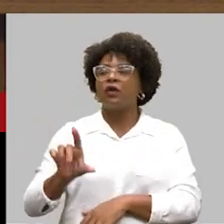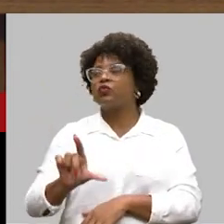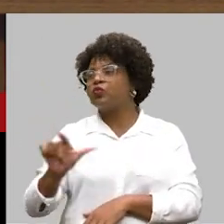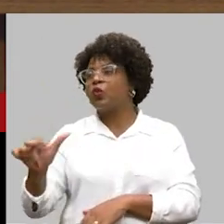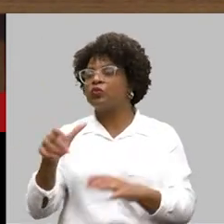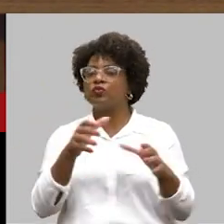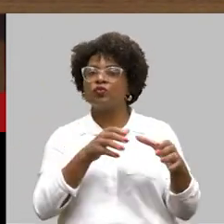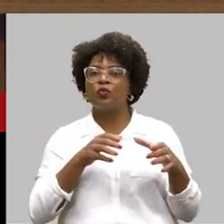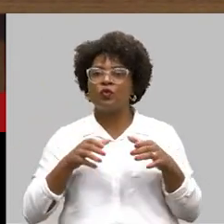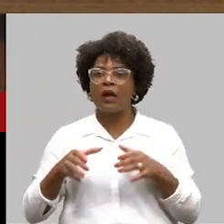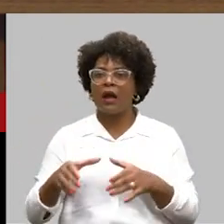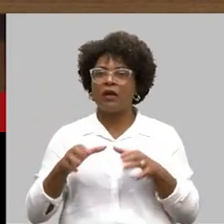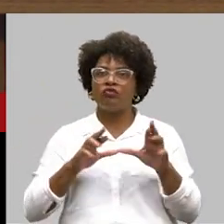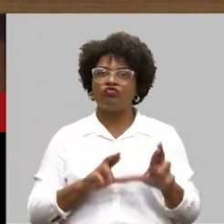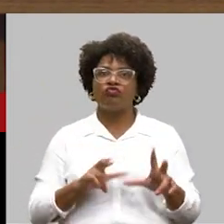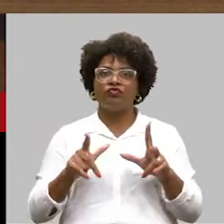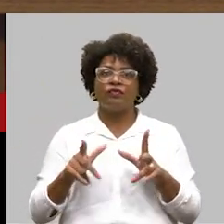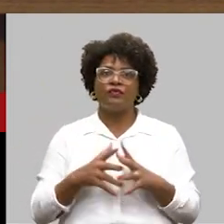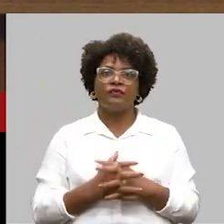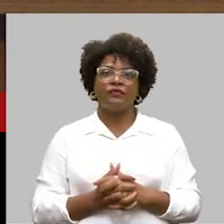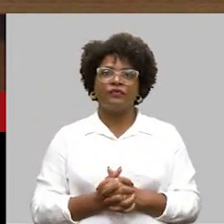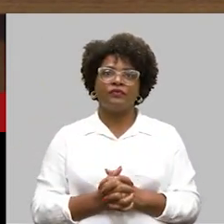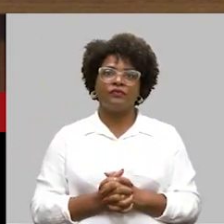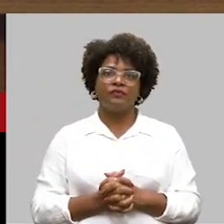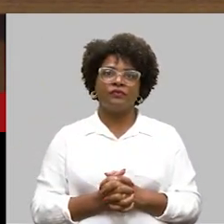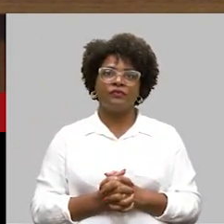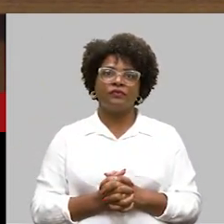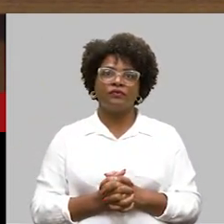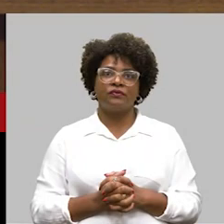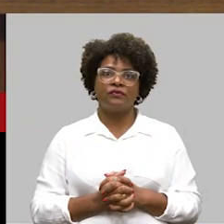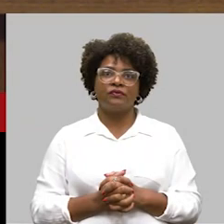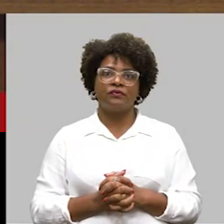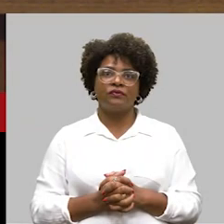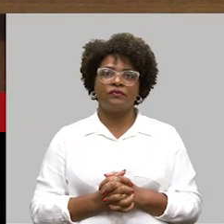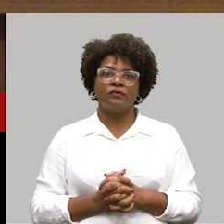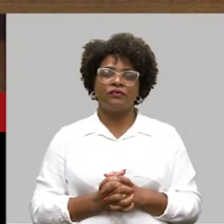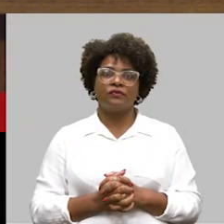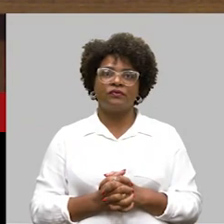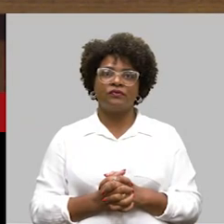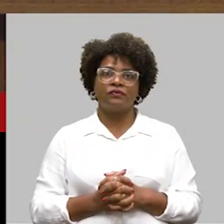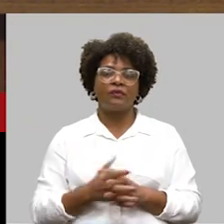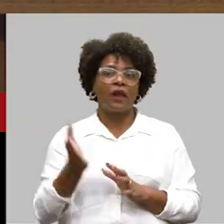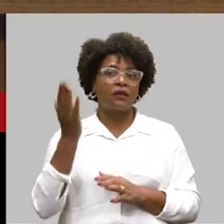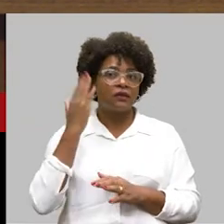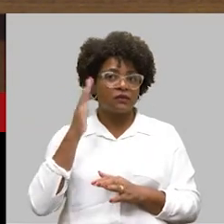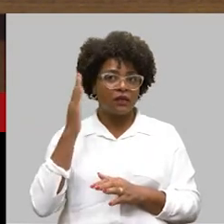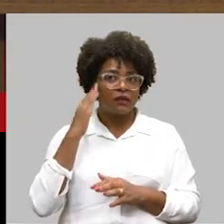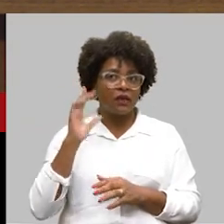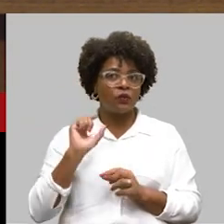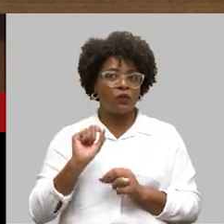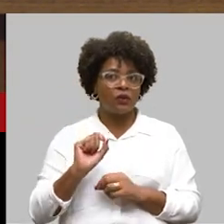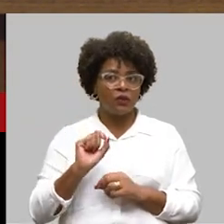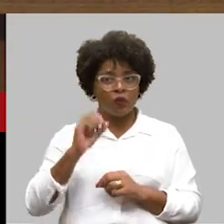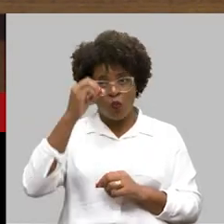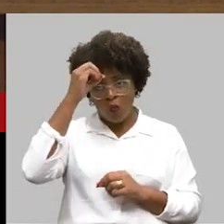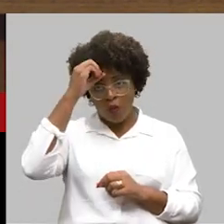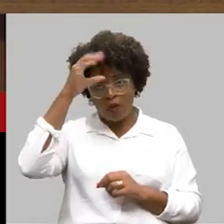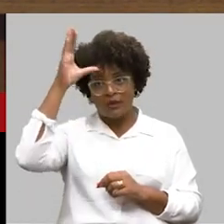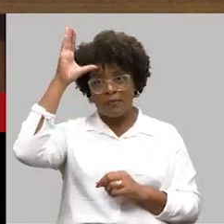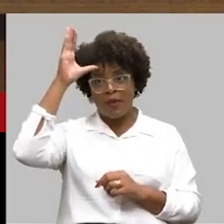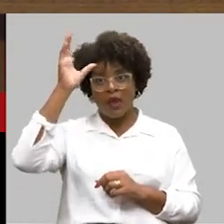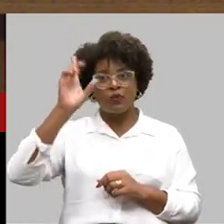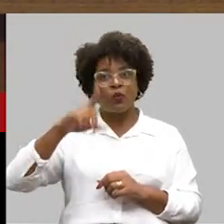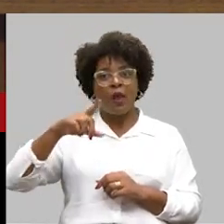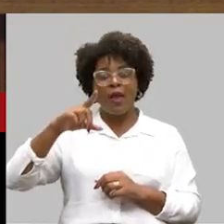eu tô falando isso porque a gente entende que o nosso conhecimento ele é sagrado e